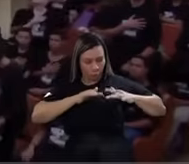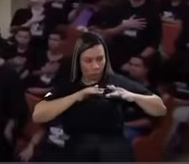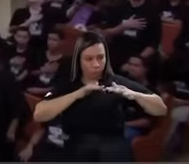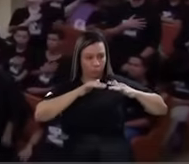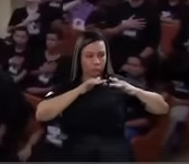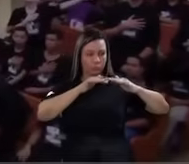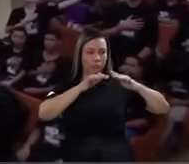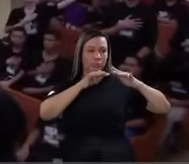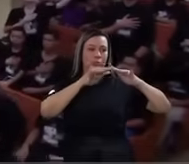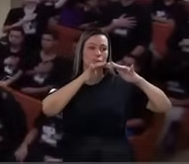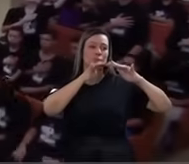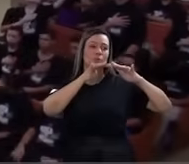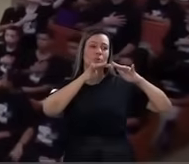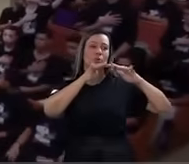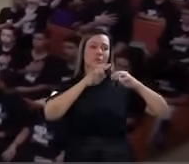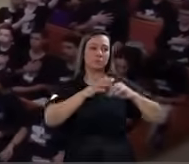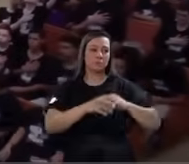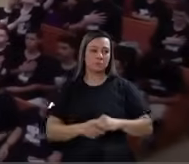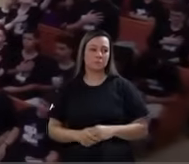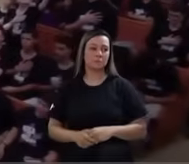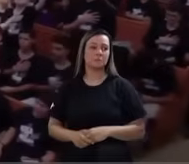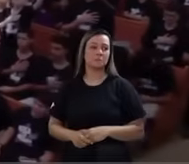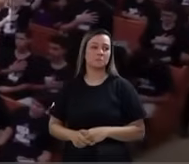encheu meu